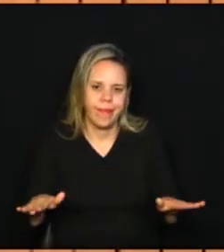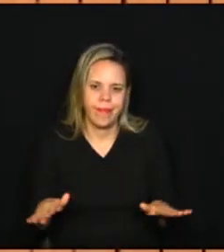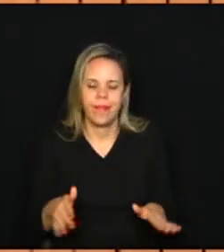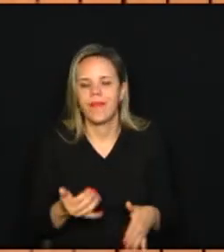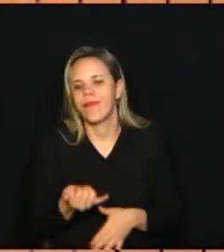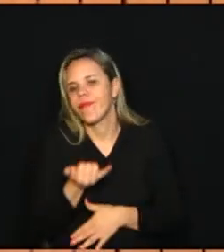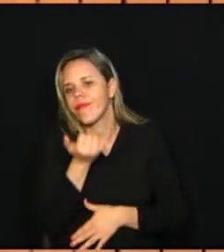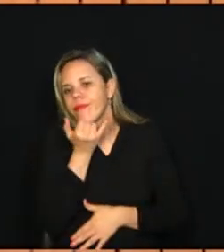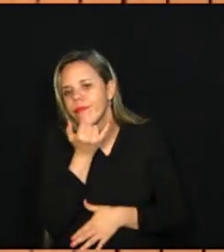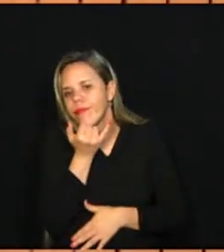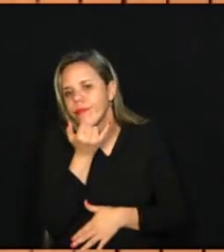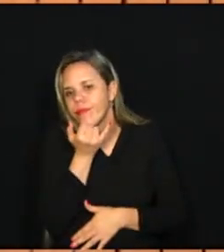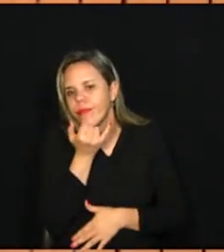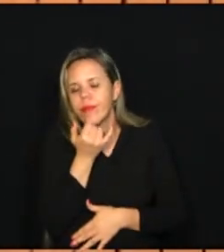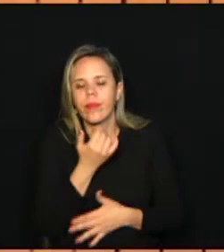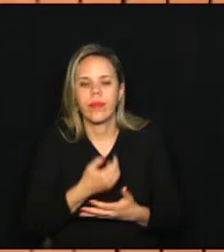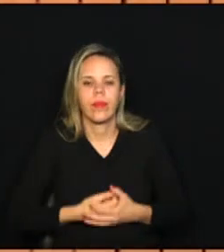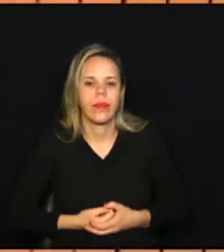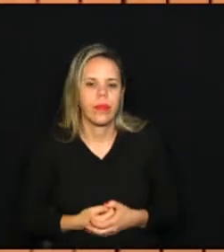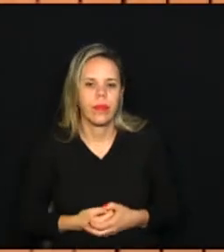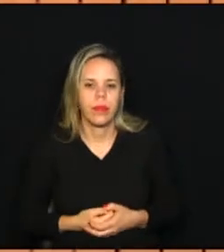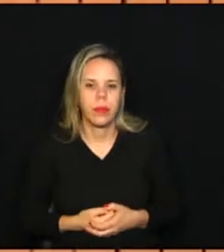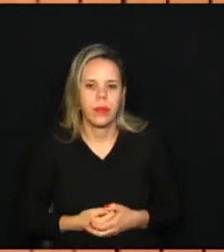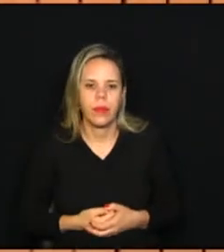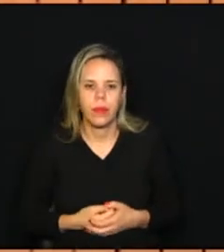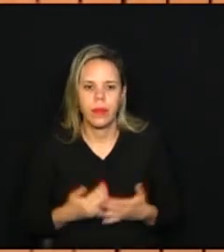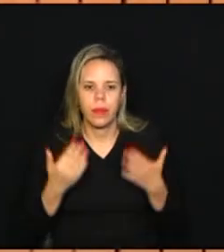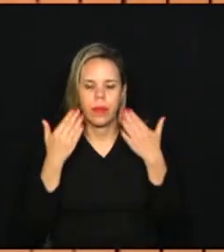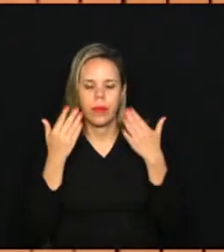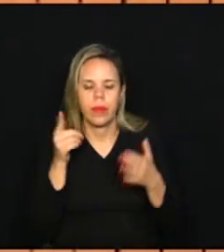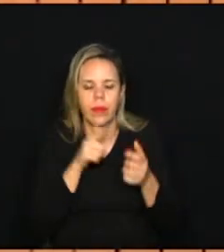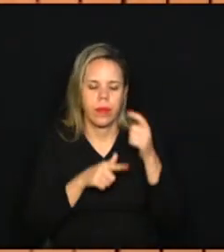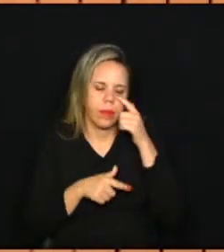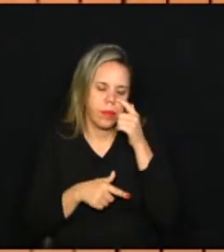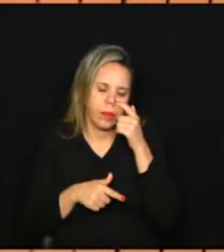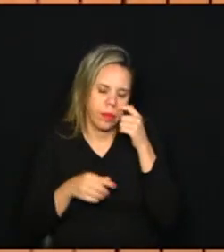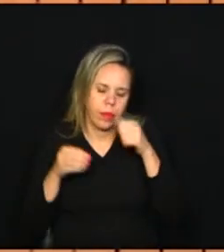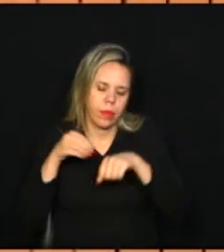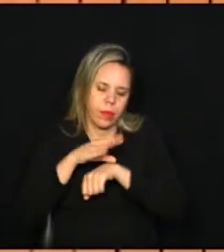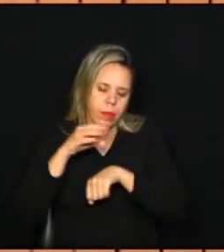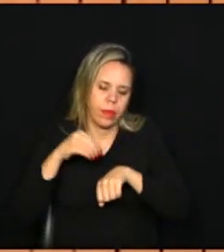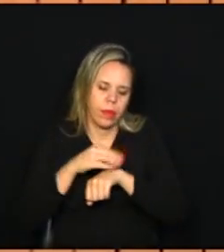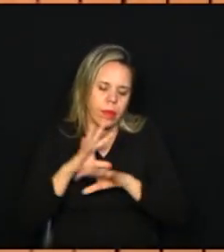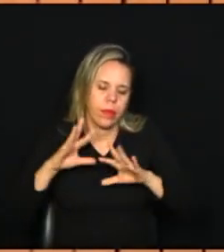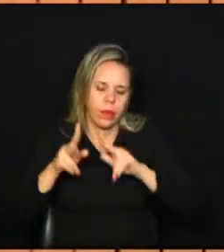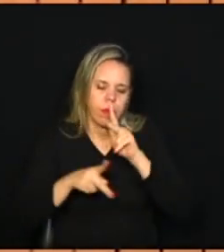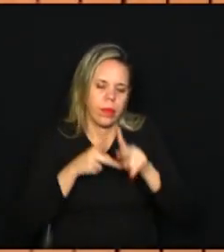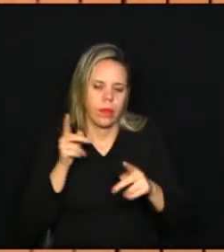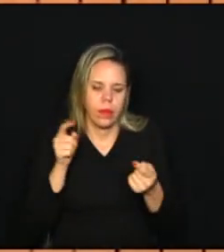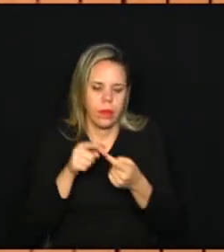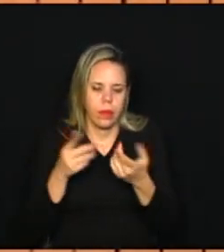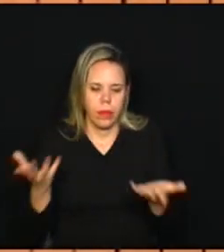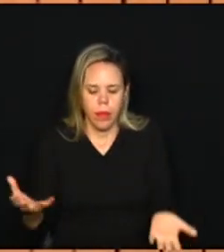aqui as minhas desculpas de público, mas eu acho que a gente conseguiu levar a bom tom, todos se sentiram